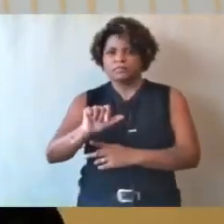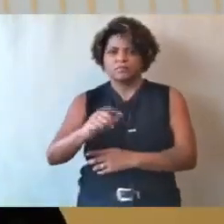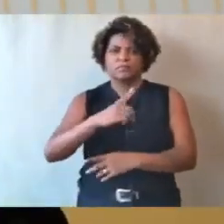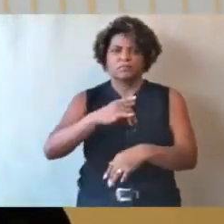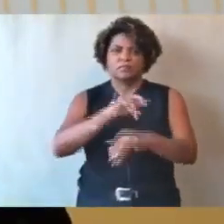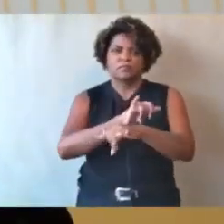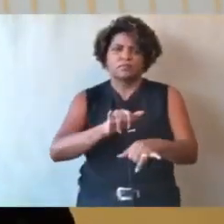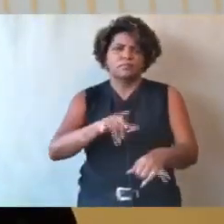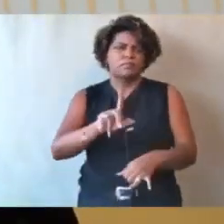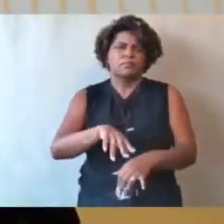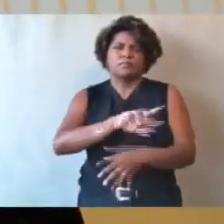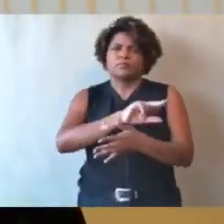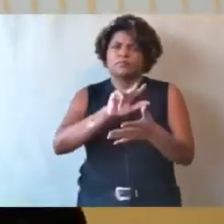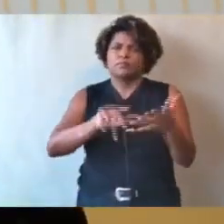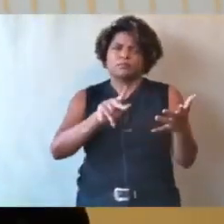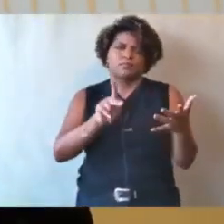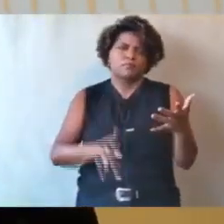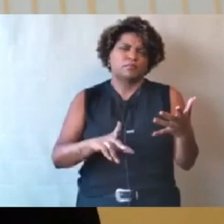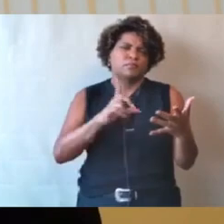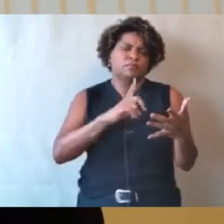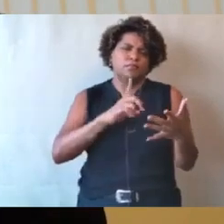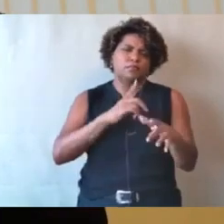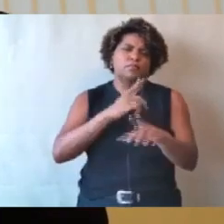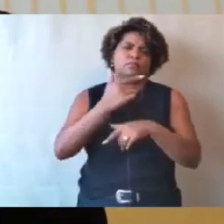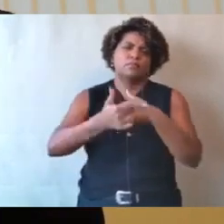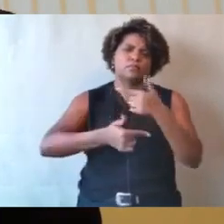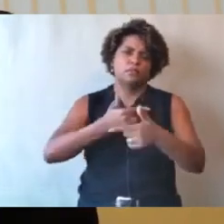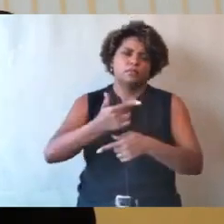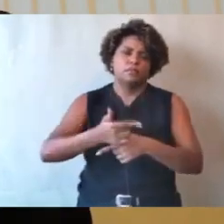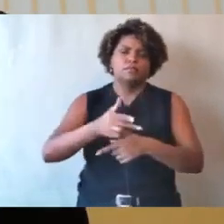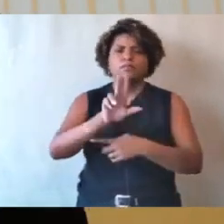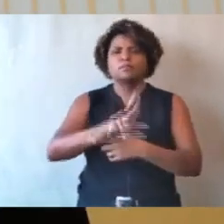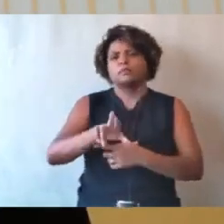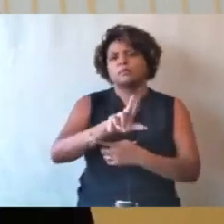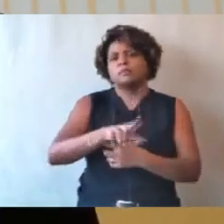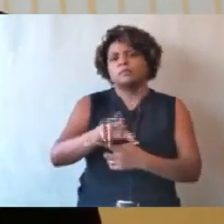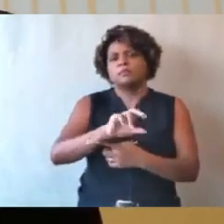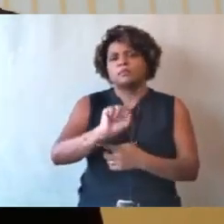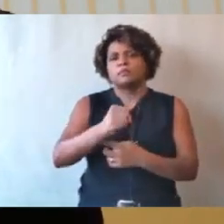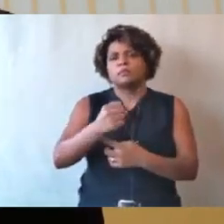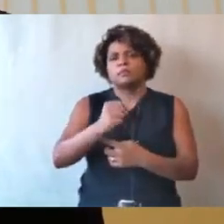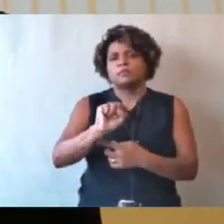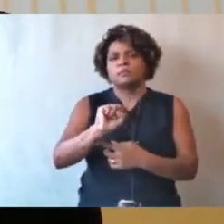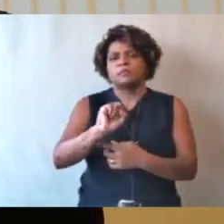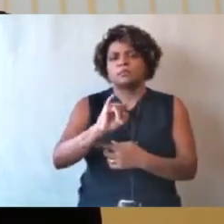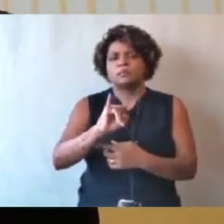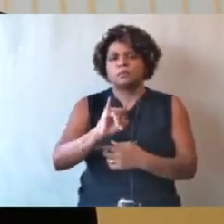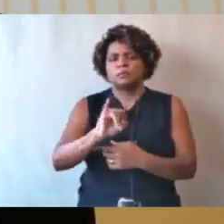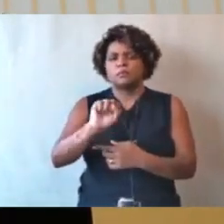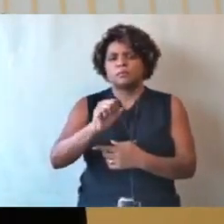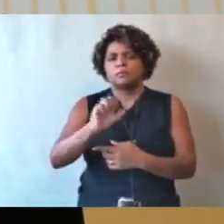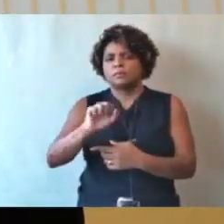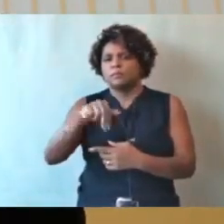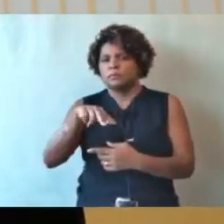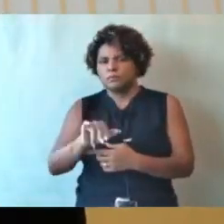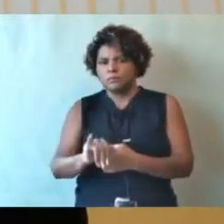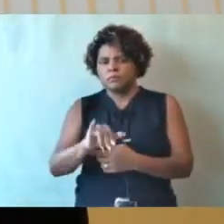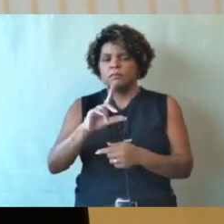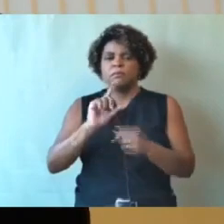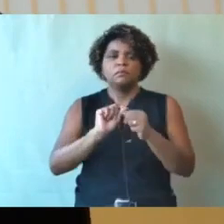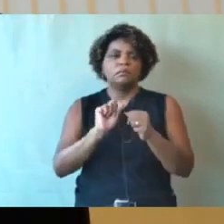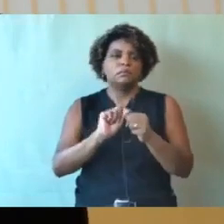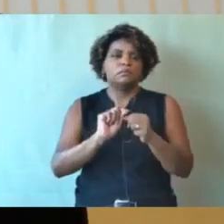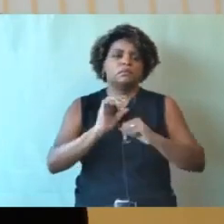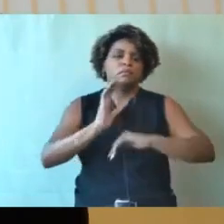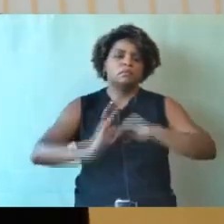formação de mão de obra, fazendo curso, usamos o SESCENAT intensamente para formar mão de obra para a gente, tá certo? Mas falta mão de